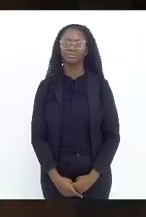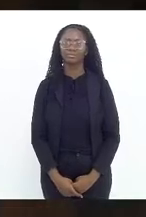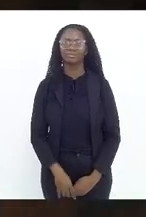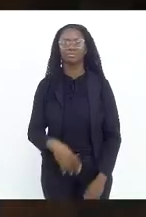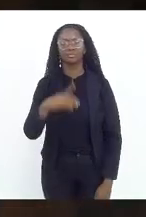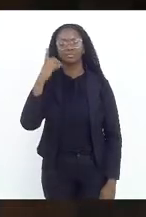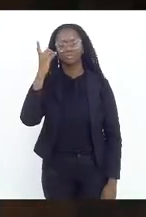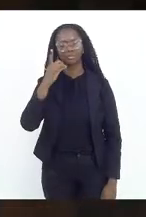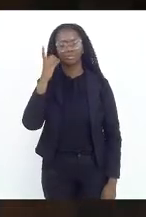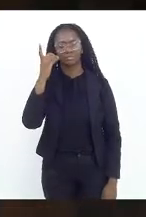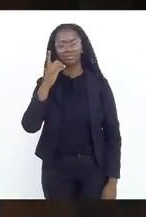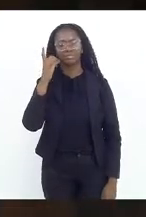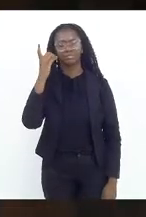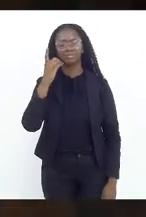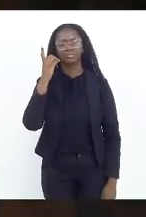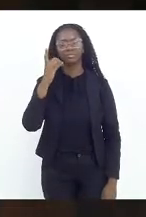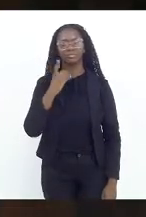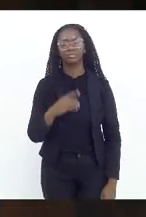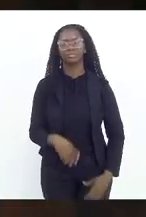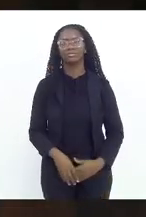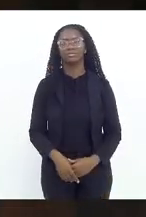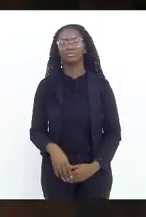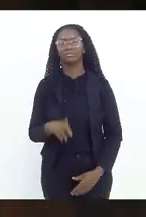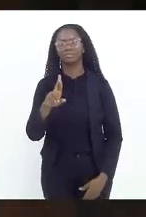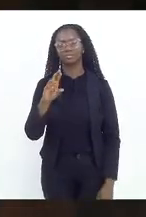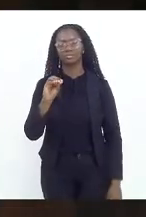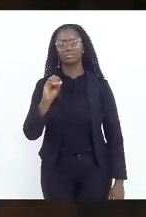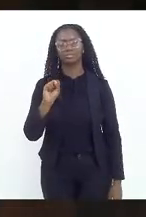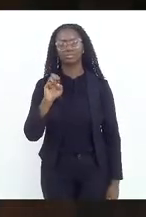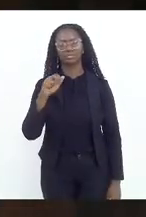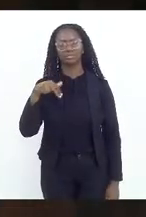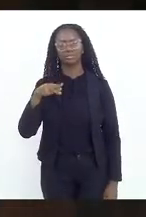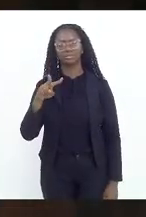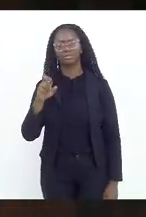Deputado Rosenberg Reis.